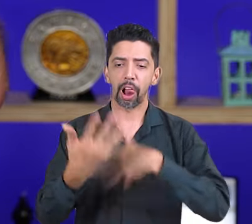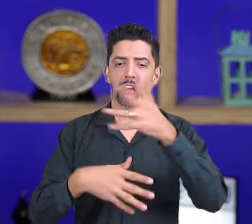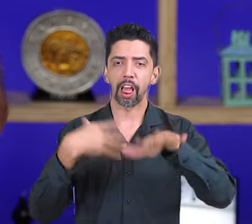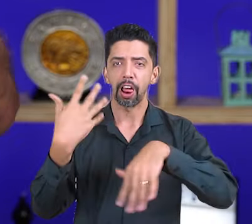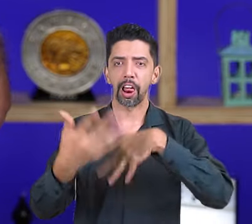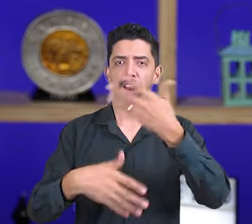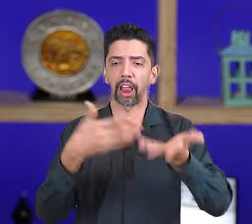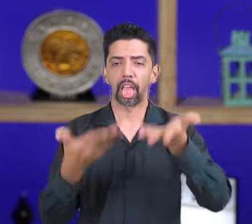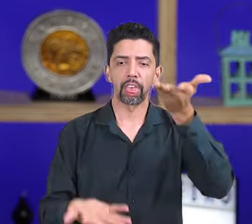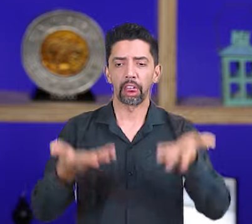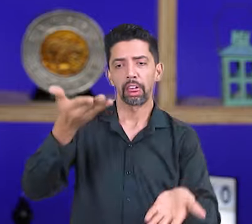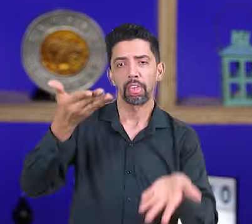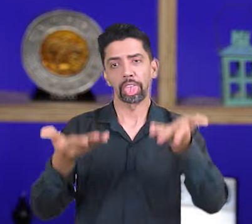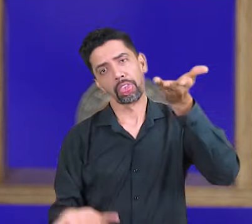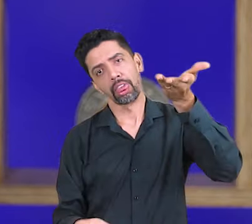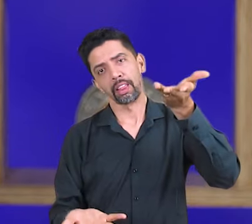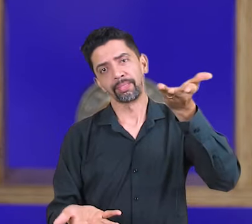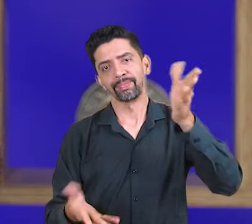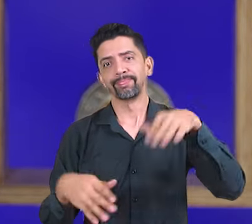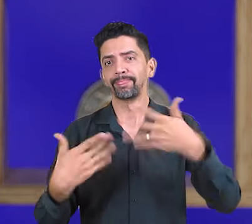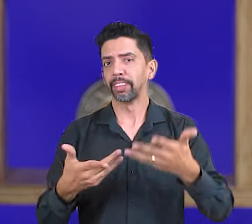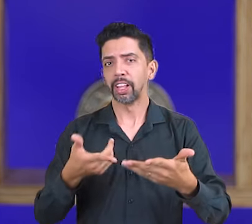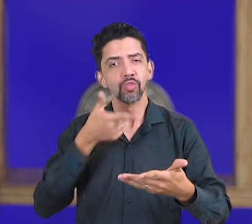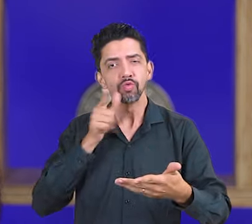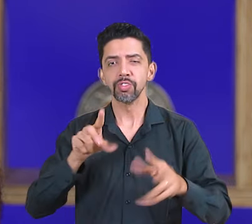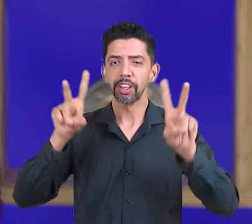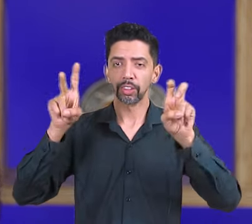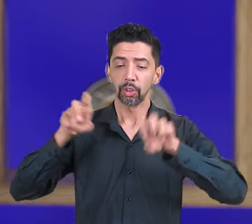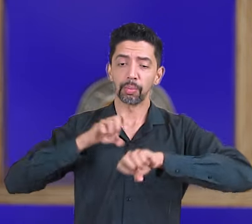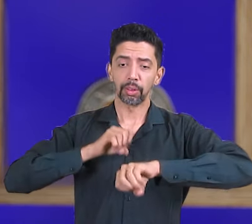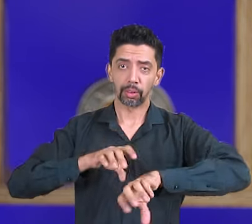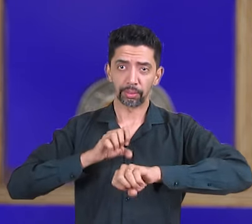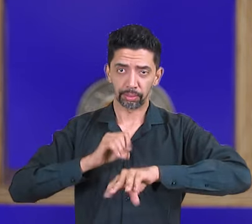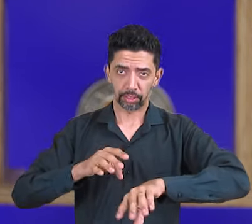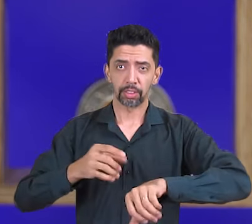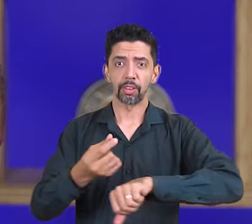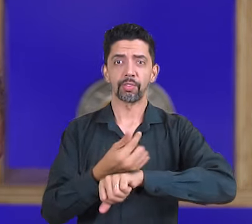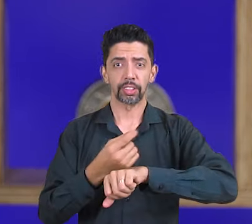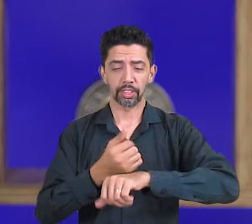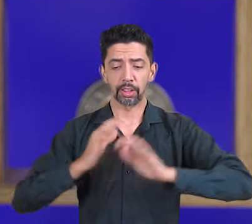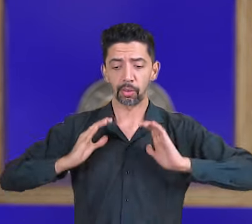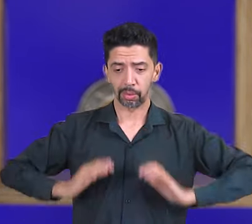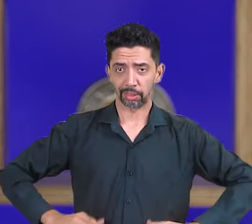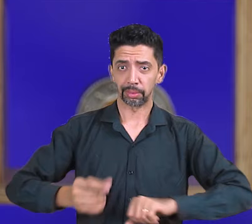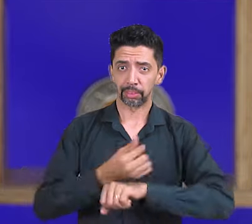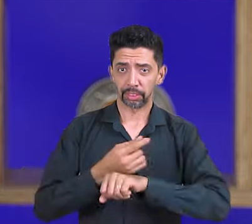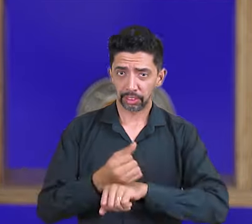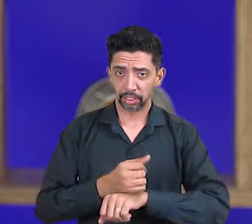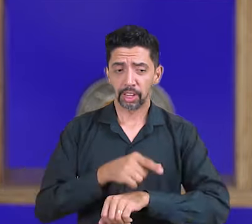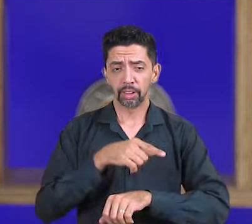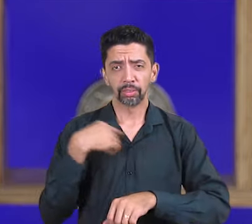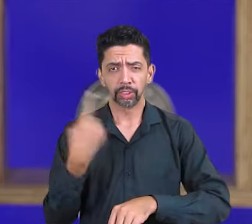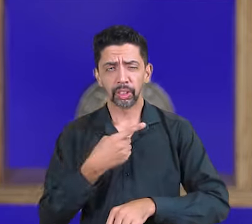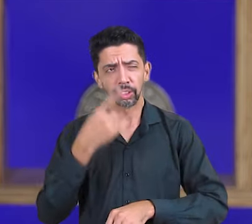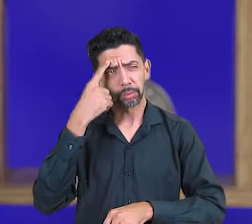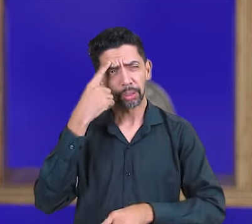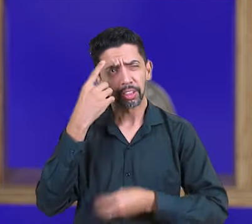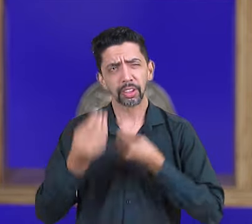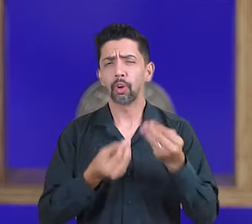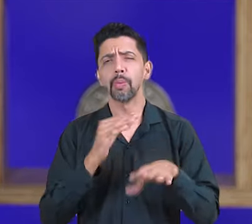no desequilíbrio financeiro. Na educação do comportamento financeiro, trazemos esse problema como uma solução,